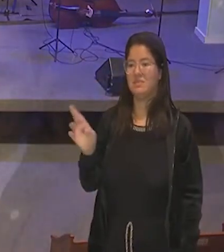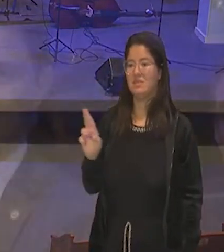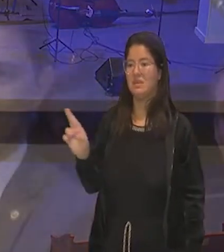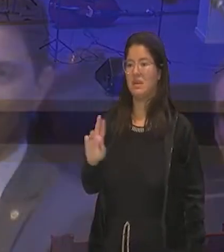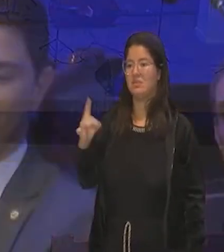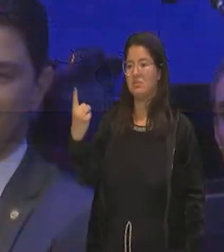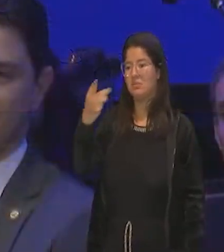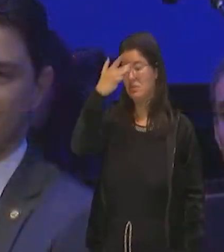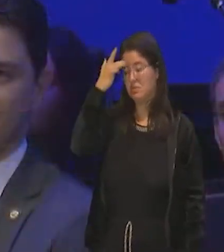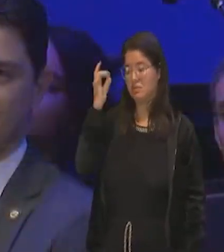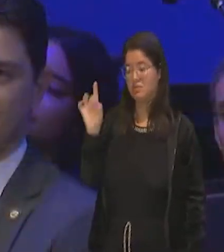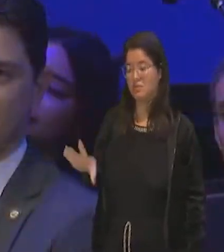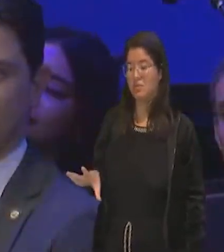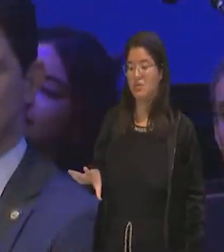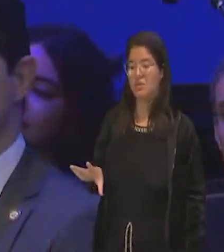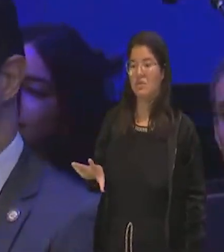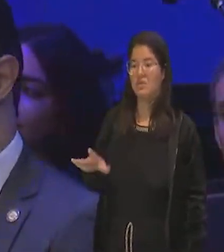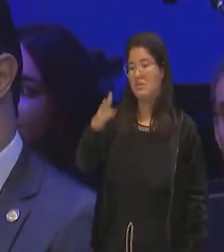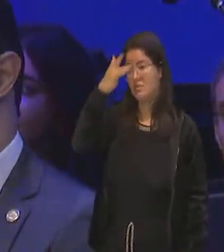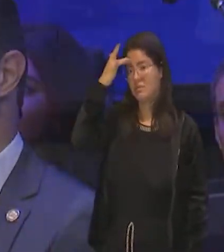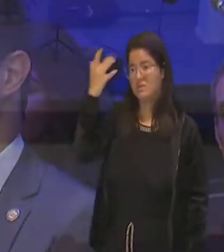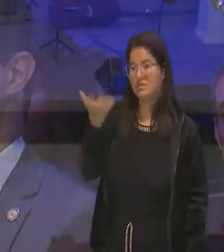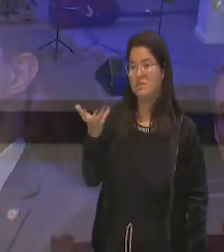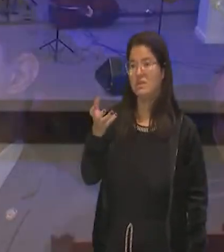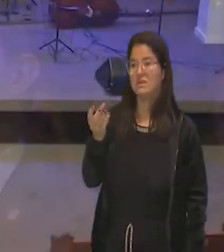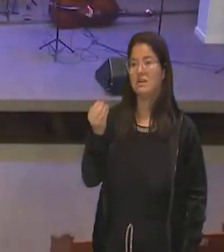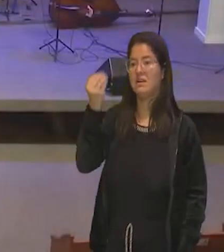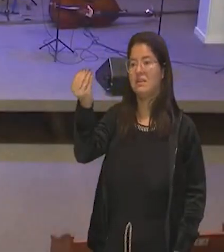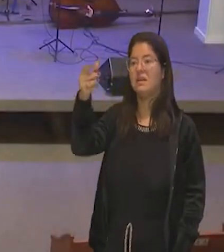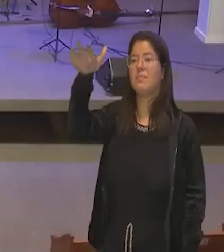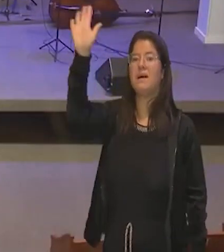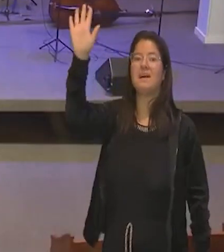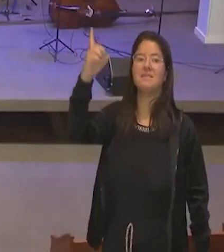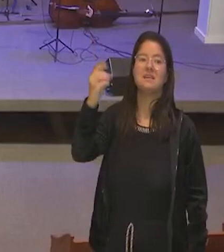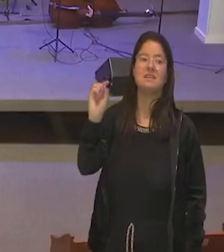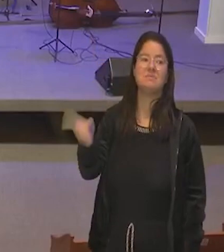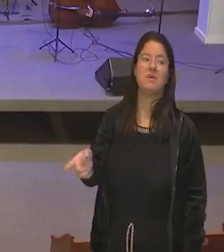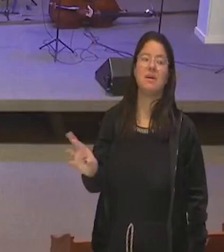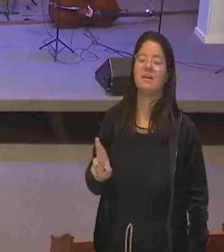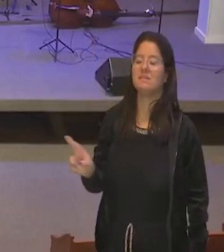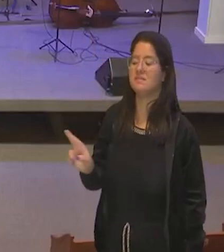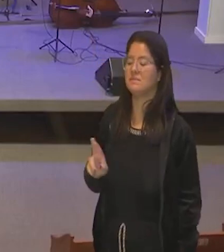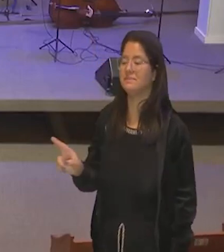só. Alguém aqui quer dar mais de 10 mil? Levante a mão aí.